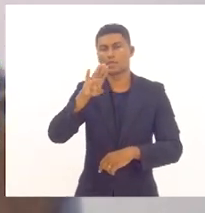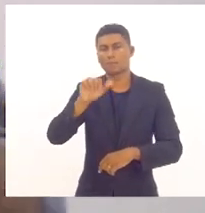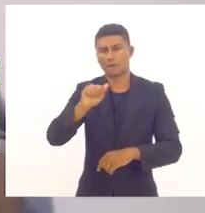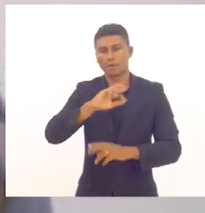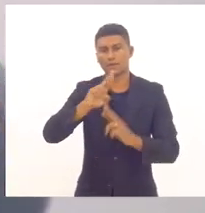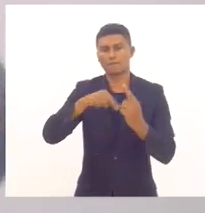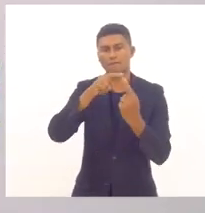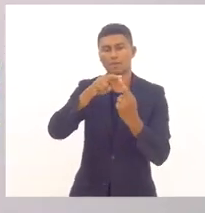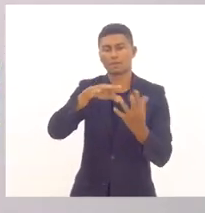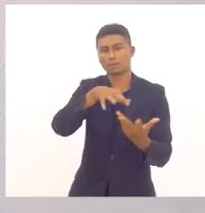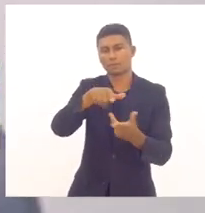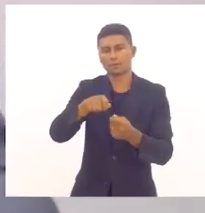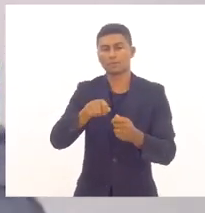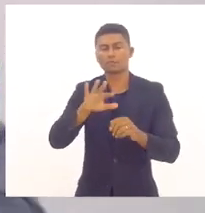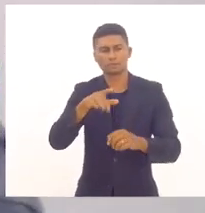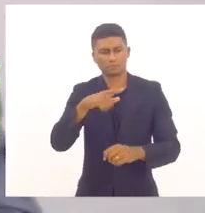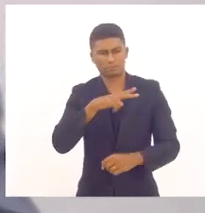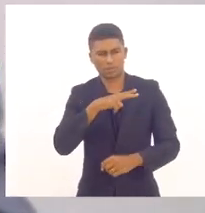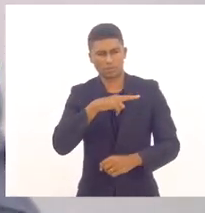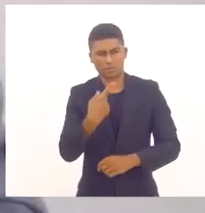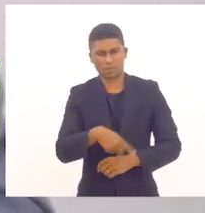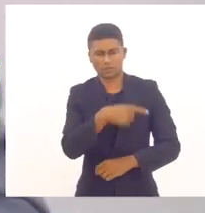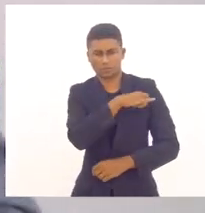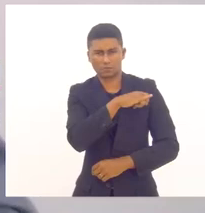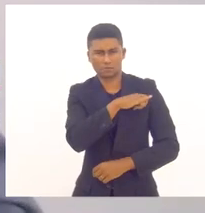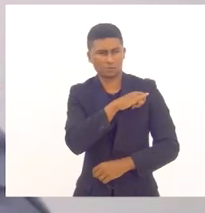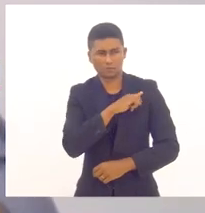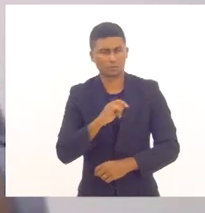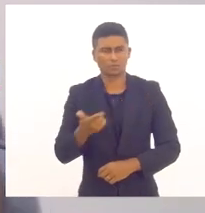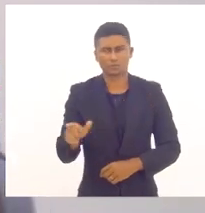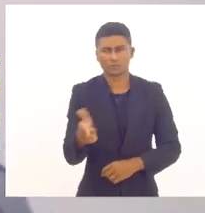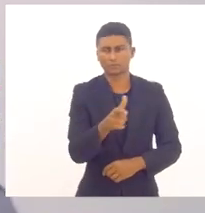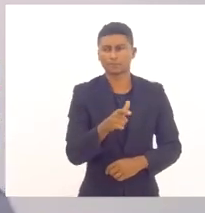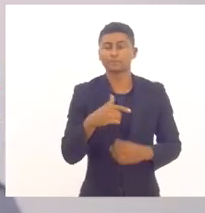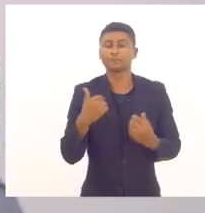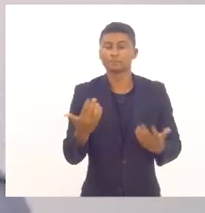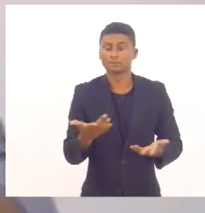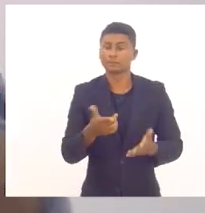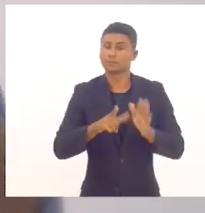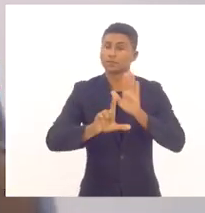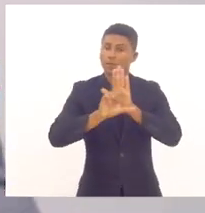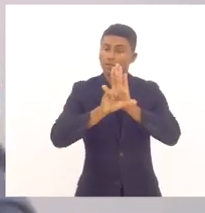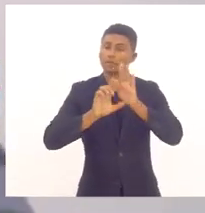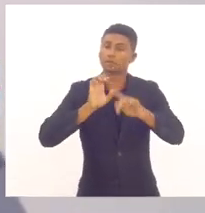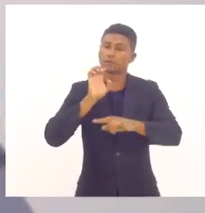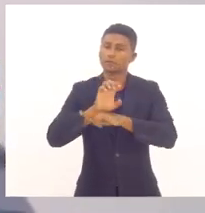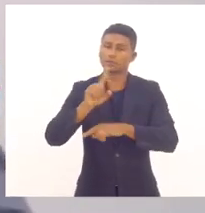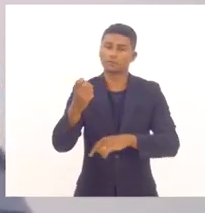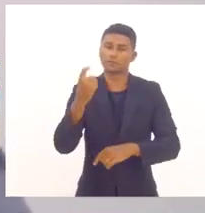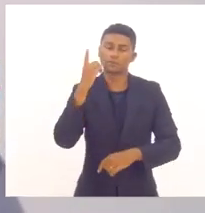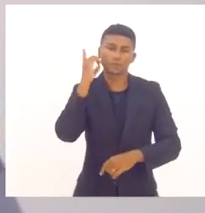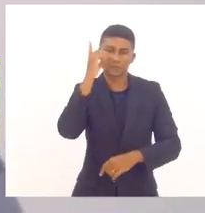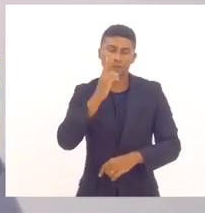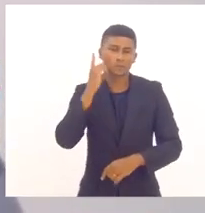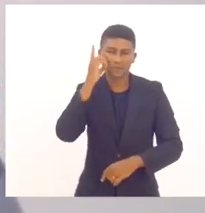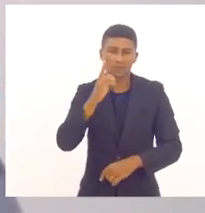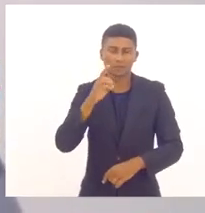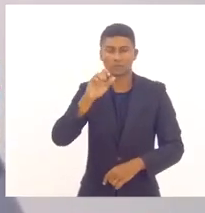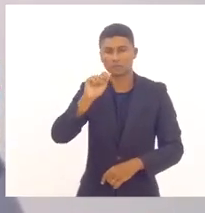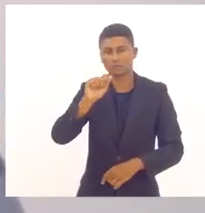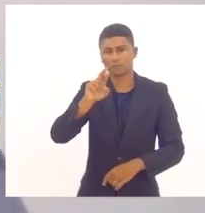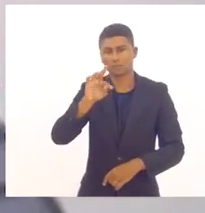não tinha referência particular com o Estado do Rio de Janeiro. E aí, essa é uma lei estadual do ex-deputado Arthur Messias, que foi prefeito de